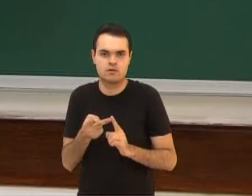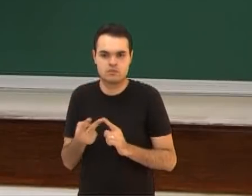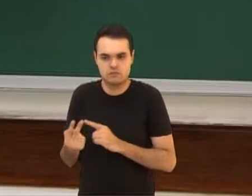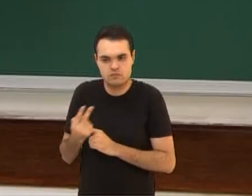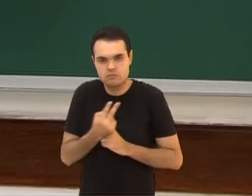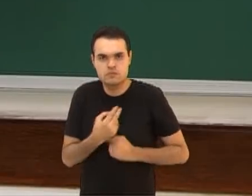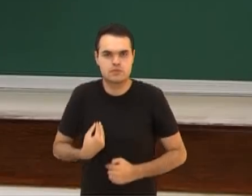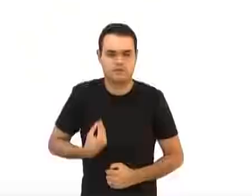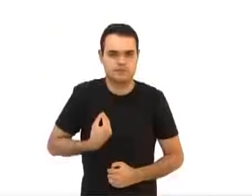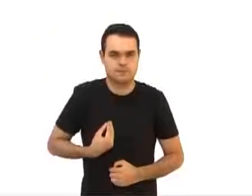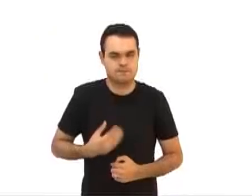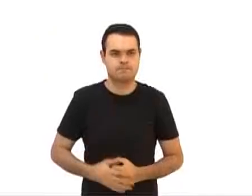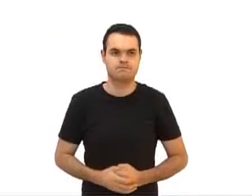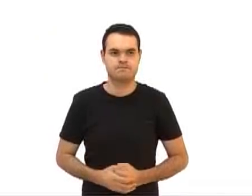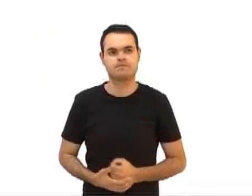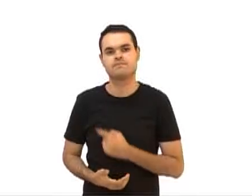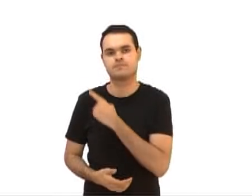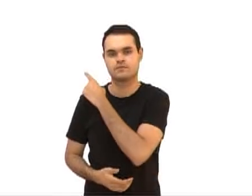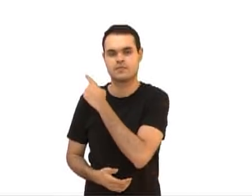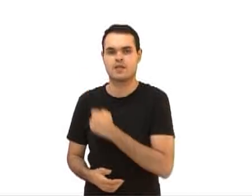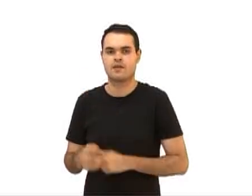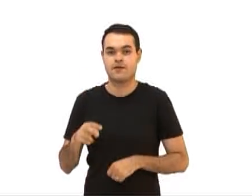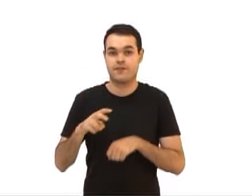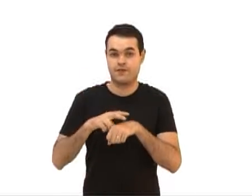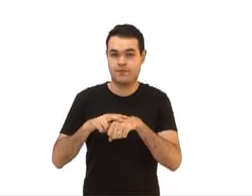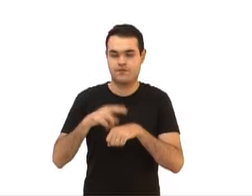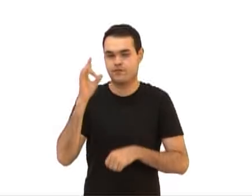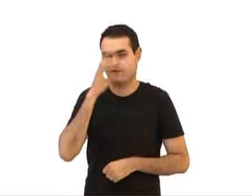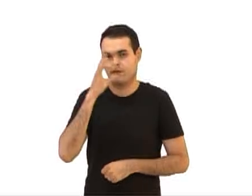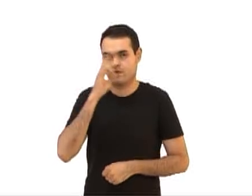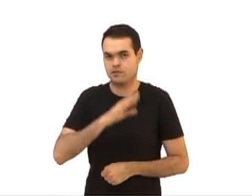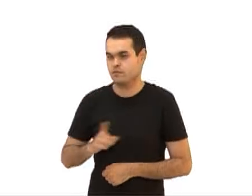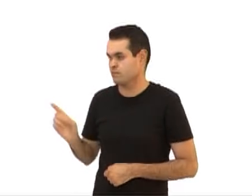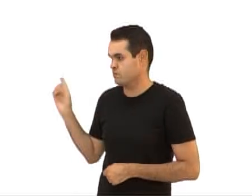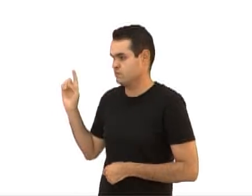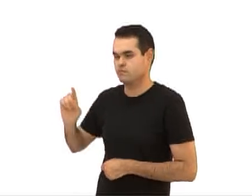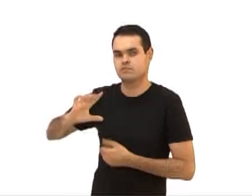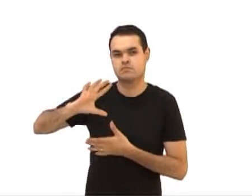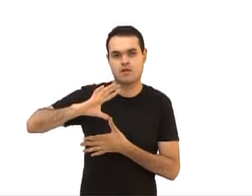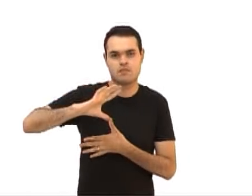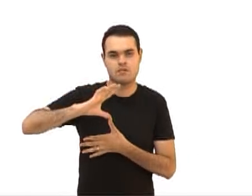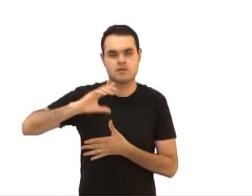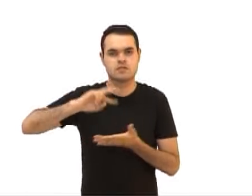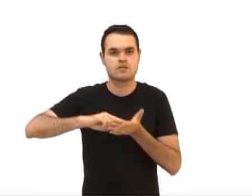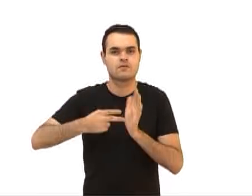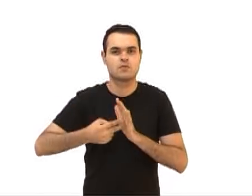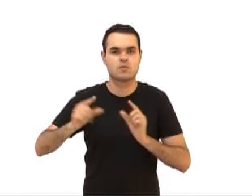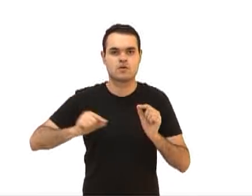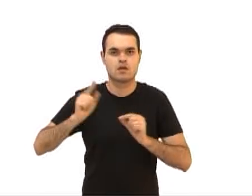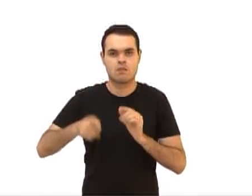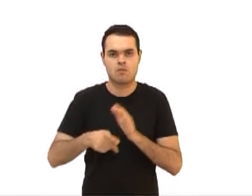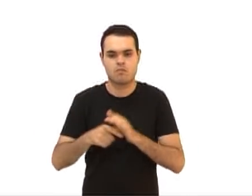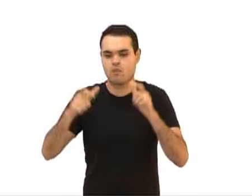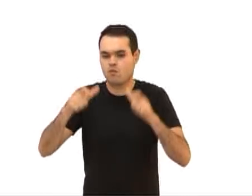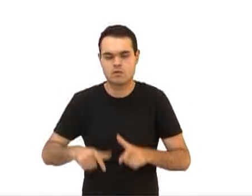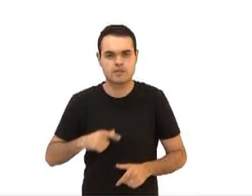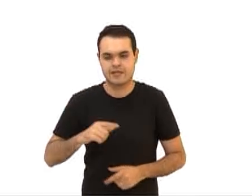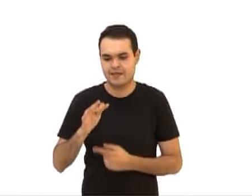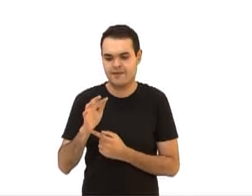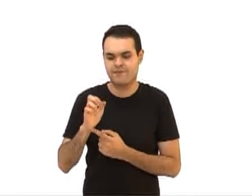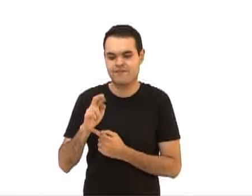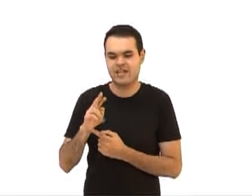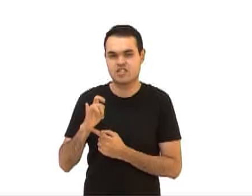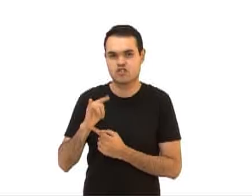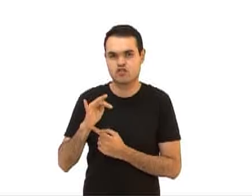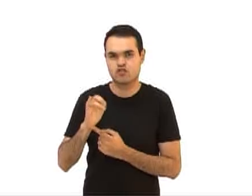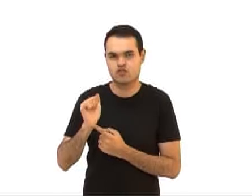tudo essa parte. Então aqui, a mancha verde no mapa aqui, vocês conseguem ver, tá? Ela corresponde à crescente fértil. Ela tem esse nome porque